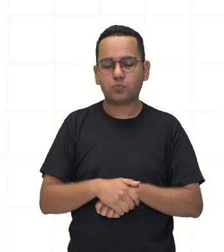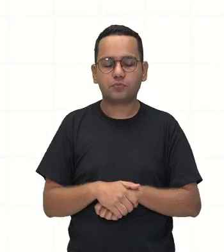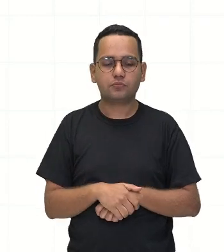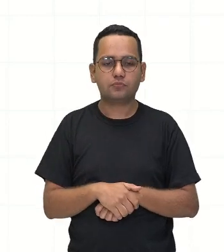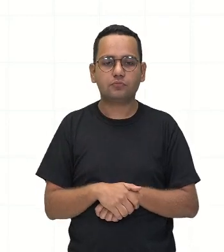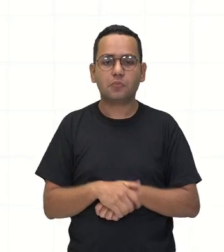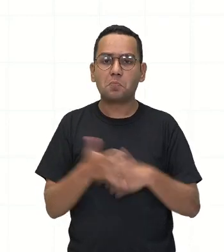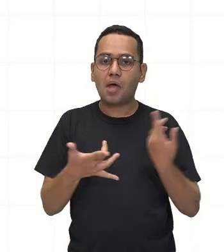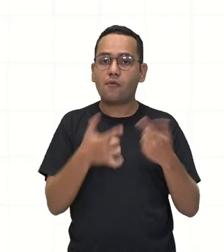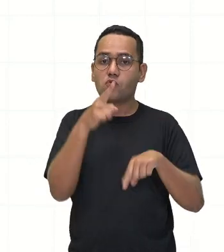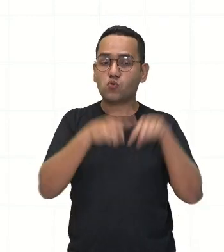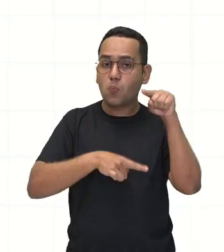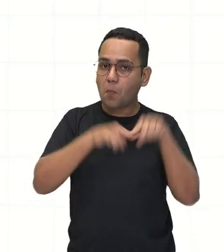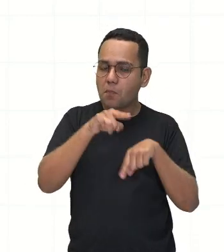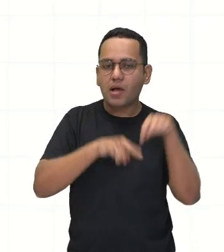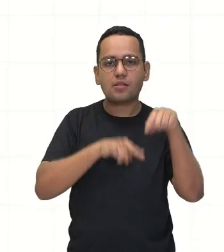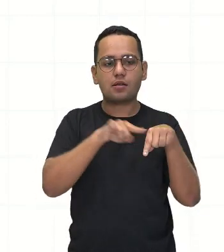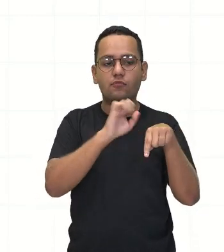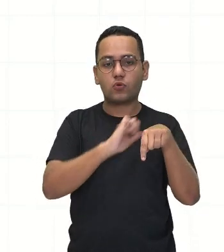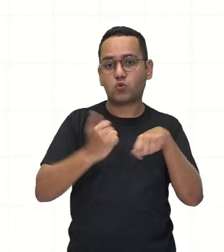foram substituídos por os